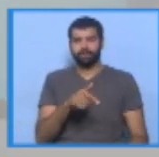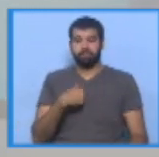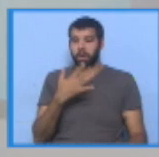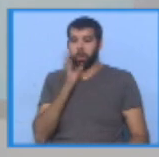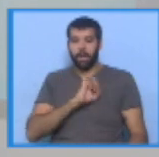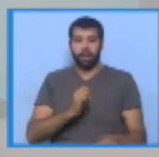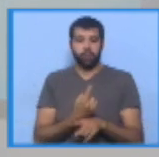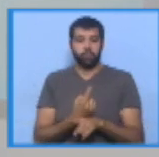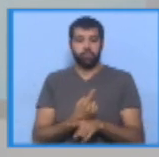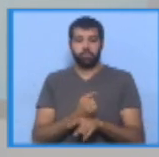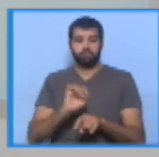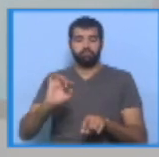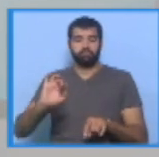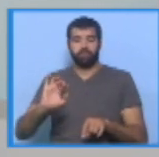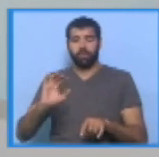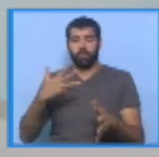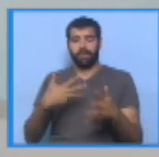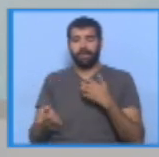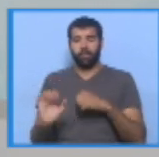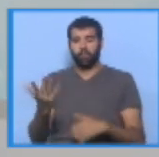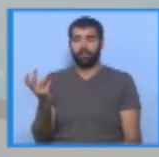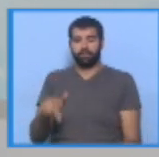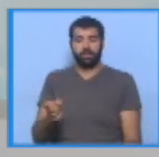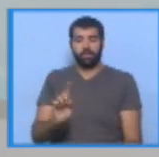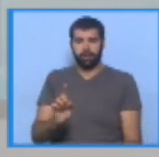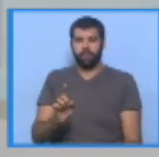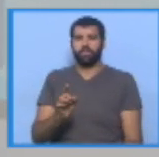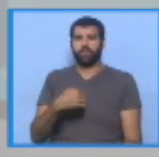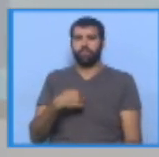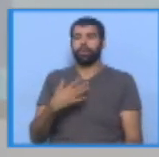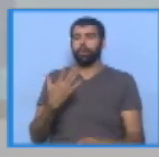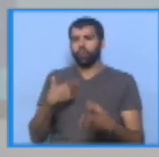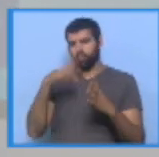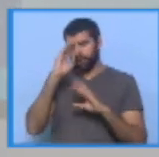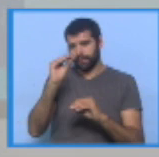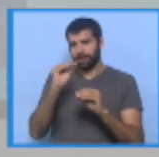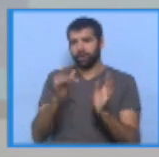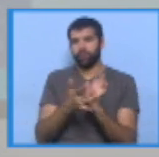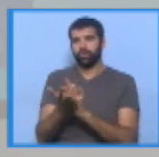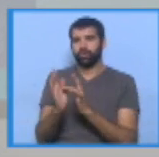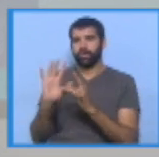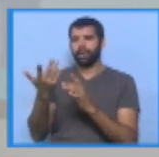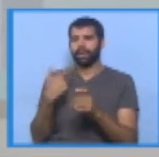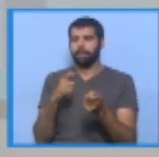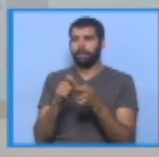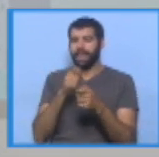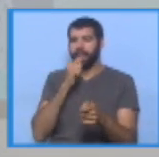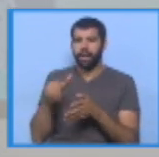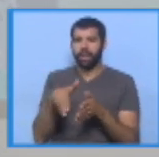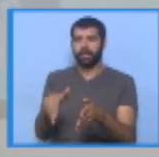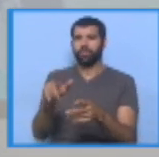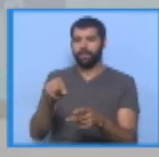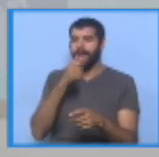acaso, que o ministério de Jesus decorre quase sempre nas margens dos rios,